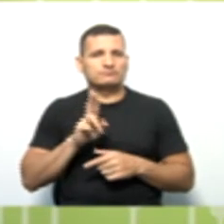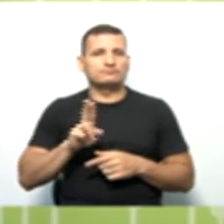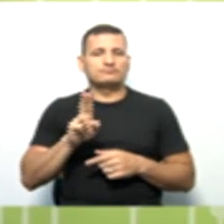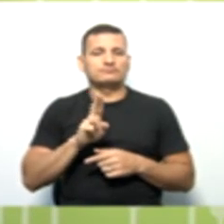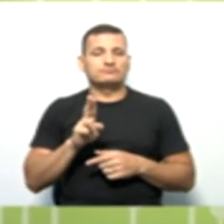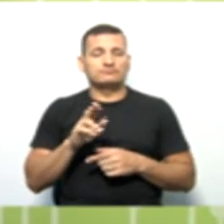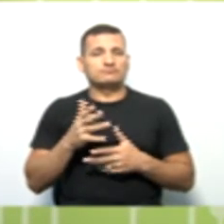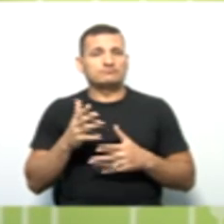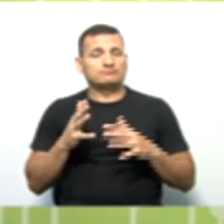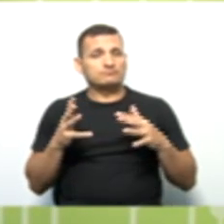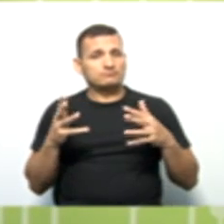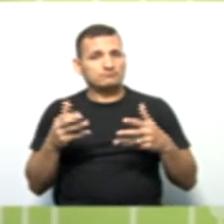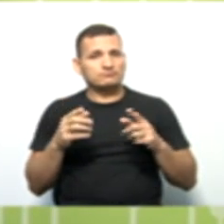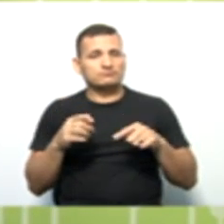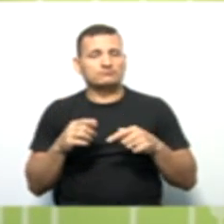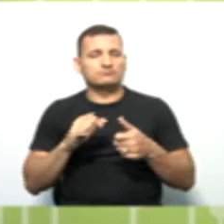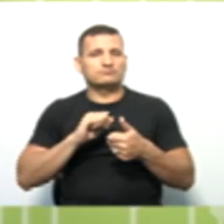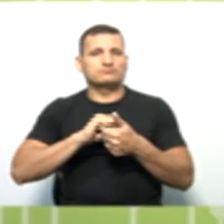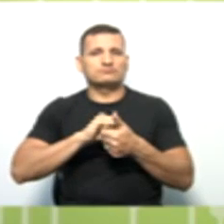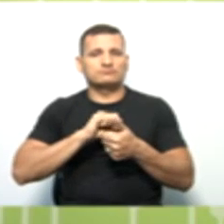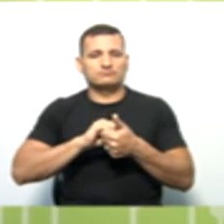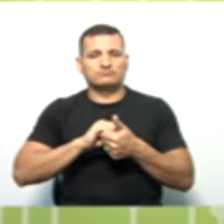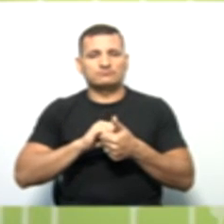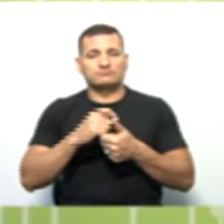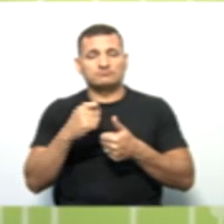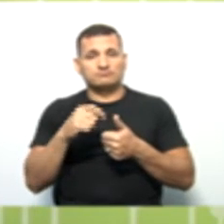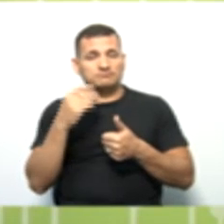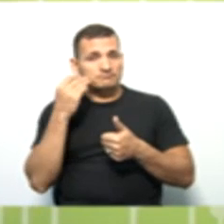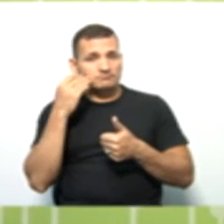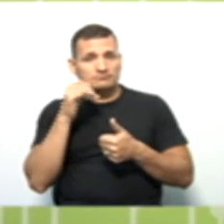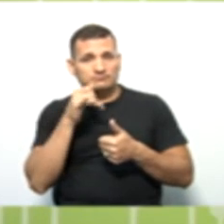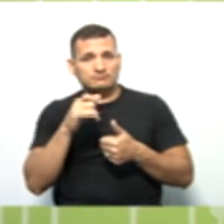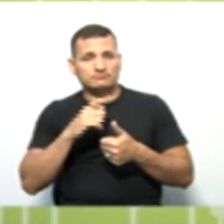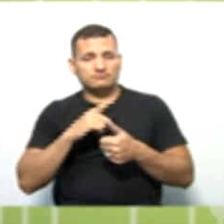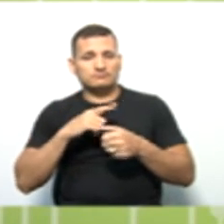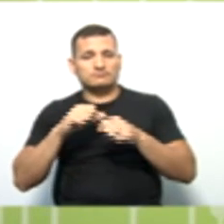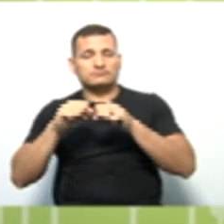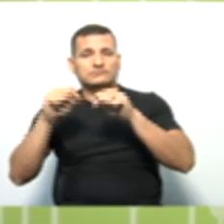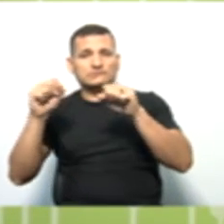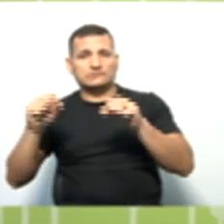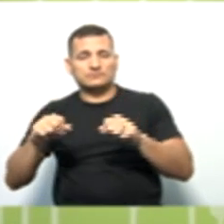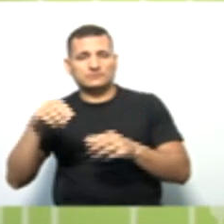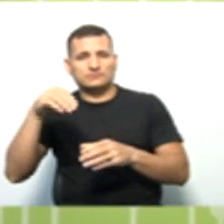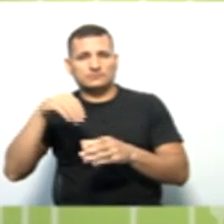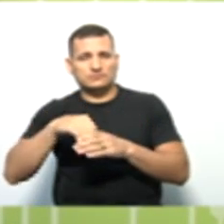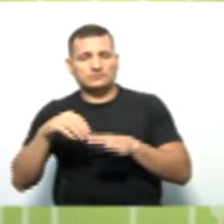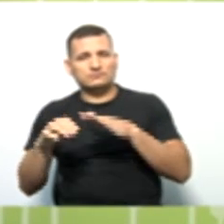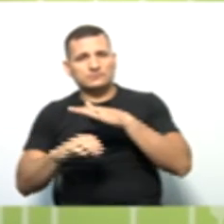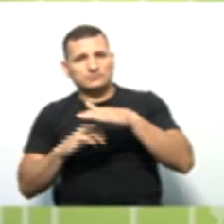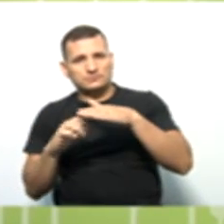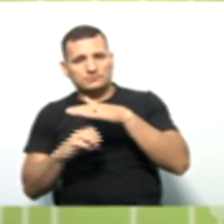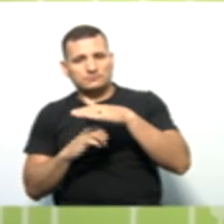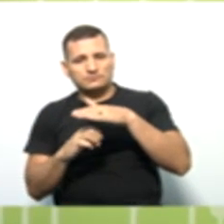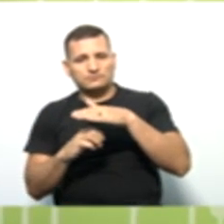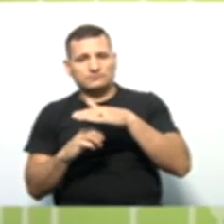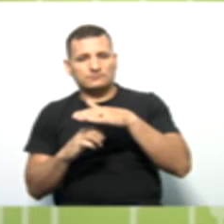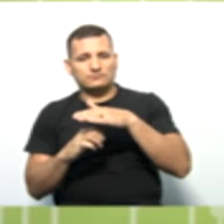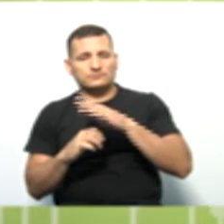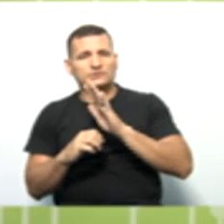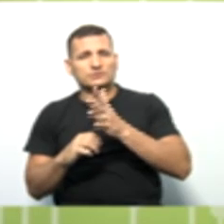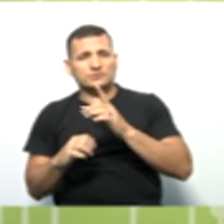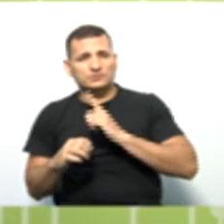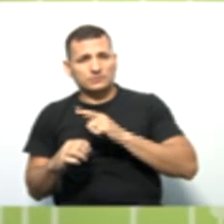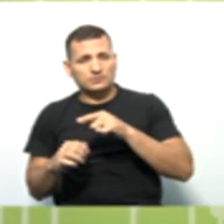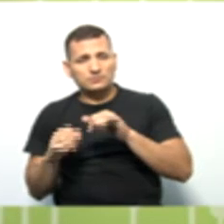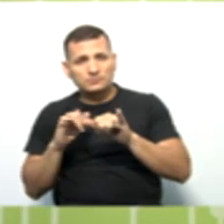tudo isso são atributos de qualidade. Você tem que ver se existem sistemas dentro da minha corporação, da minha empresa, que já tem